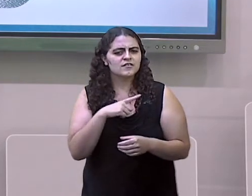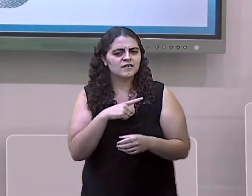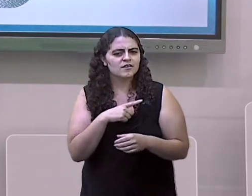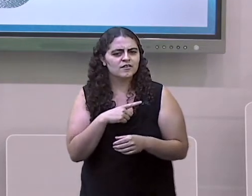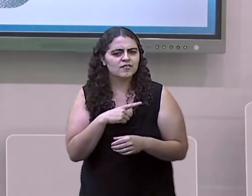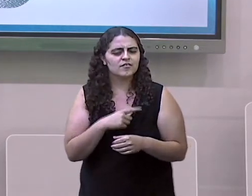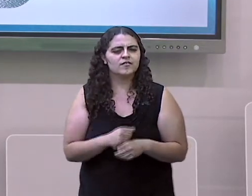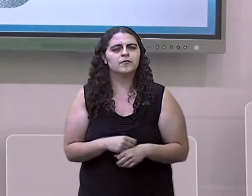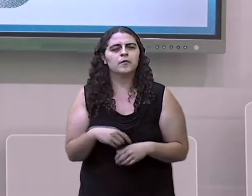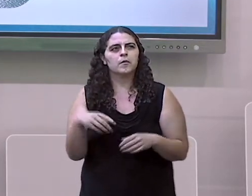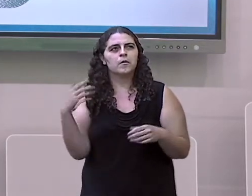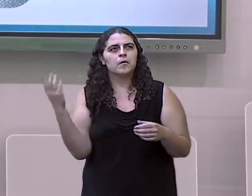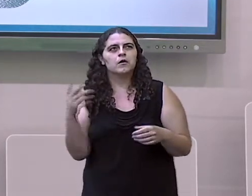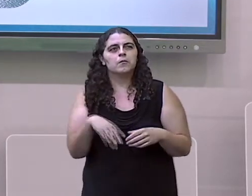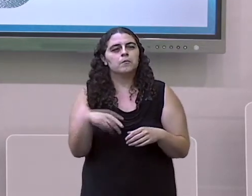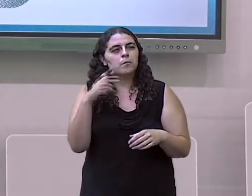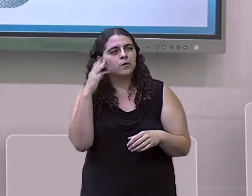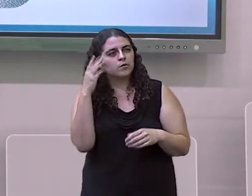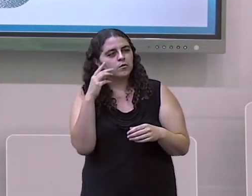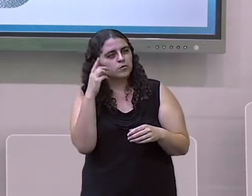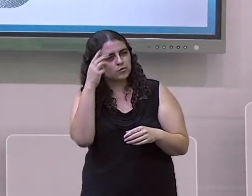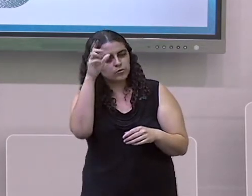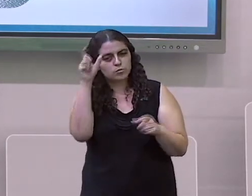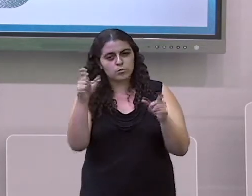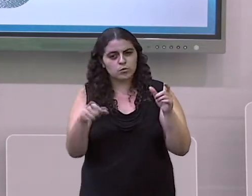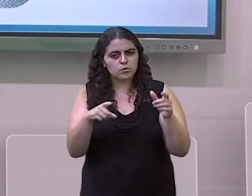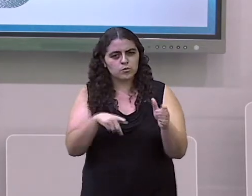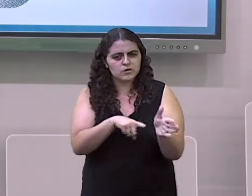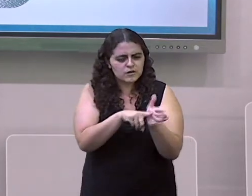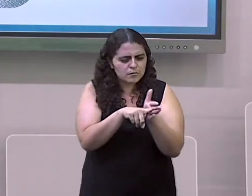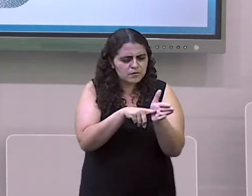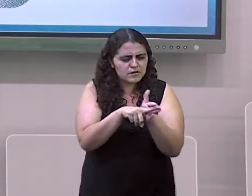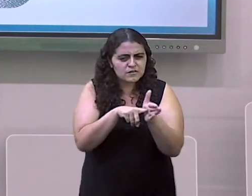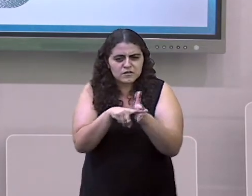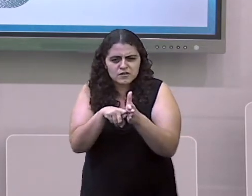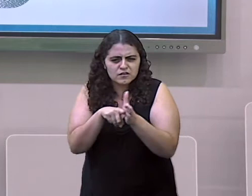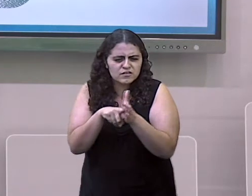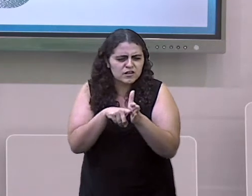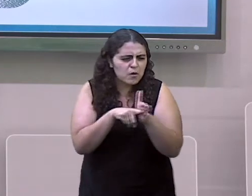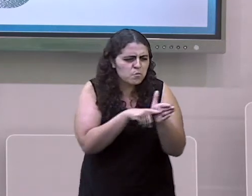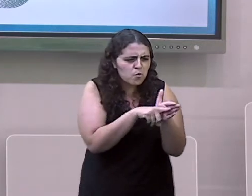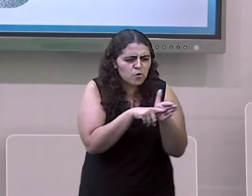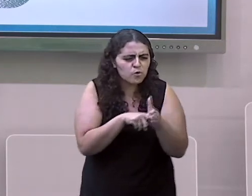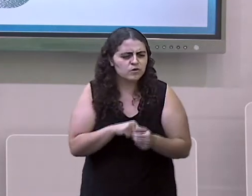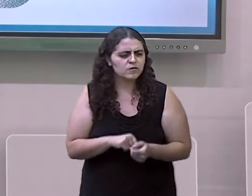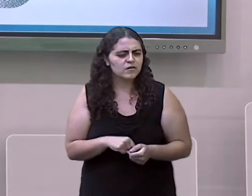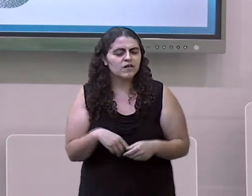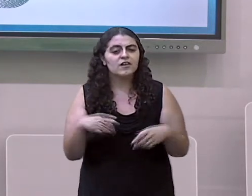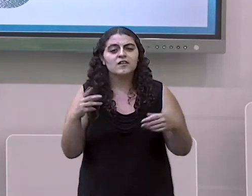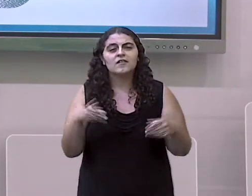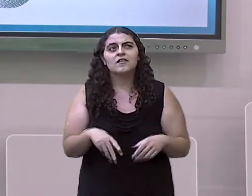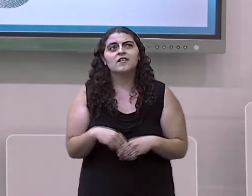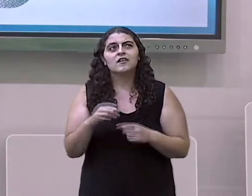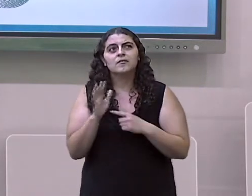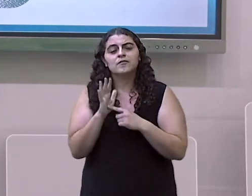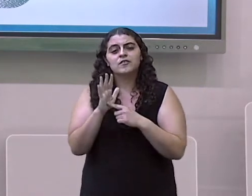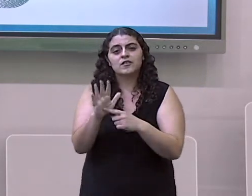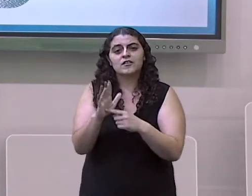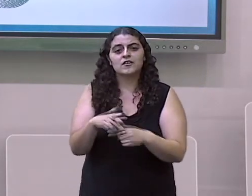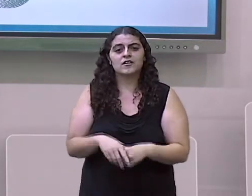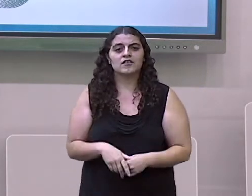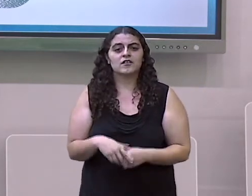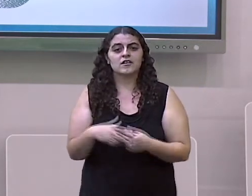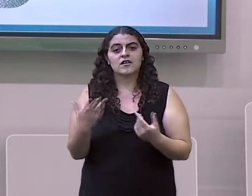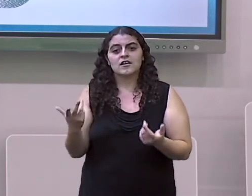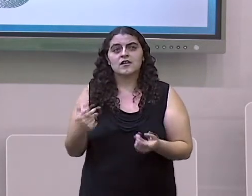alguns ambientalistas, né, estudiosos também da parte da geografia, que fala que hoje não existe mais nenhum